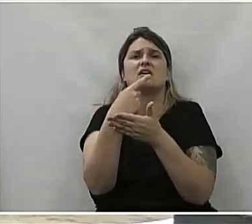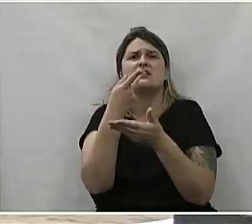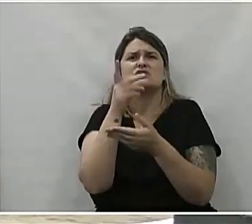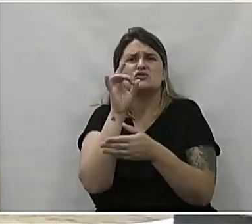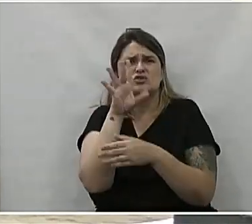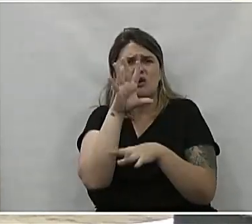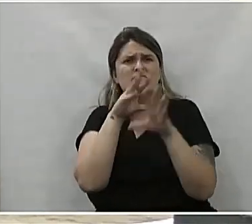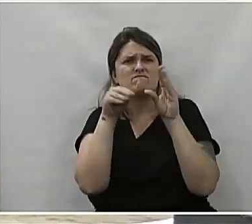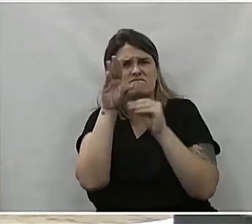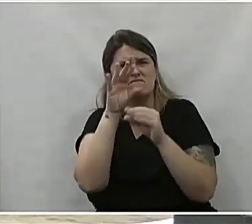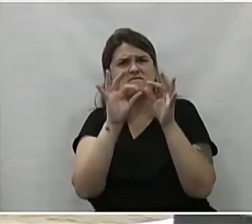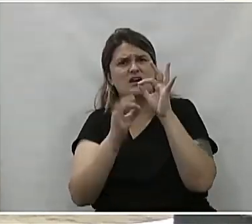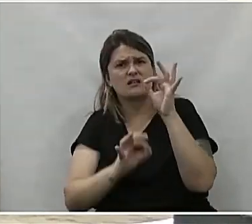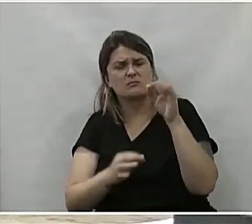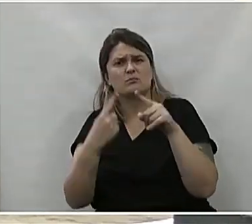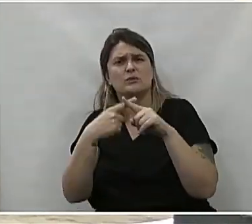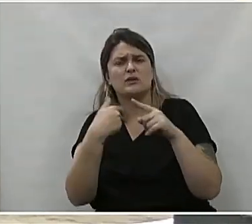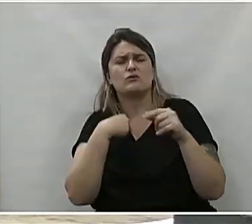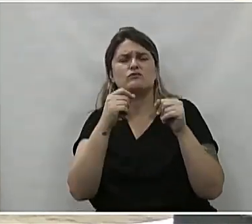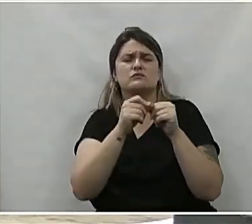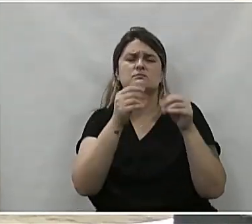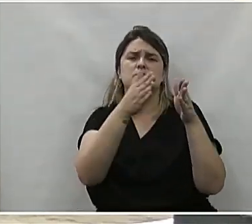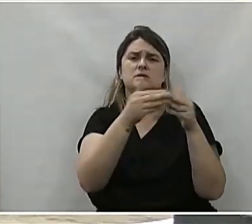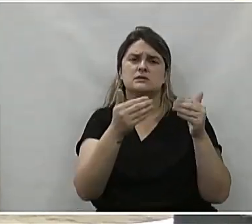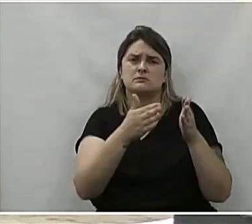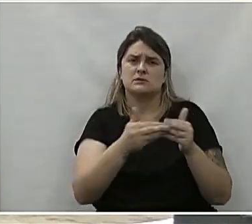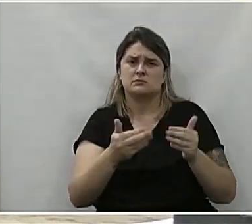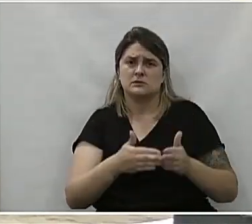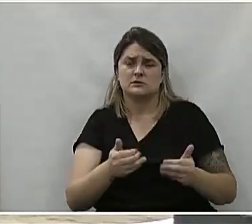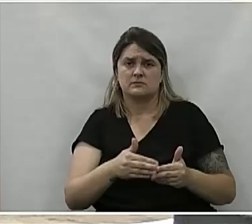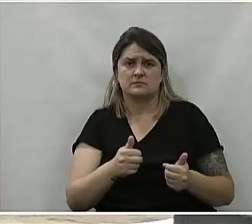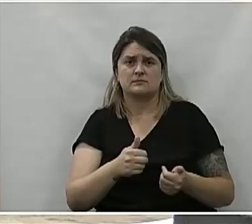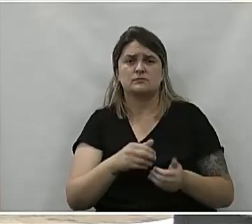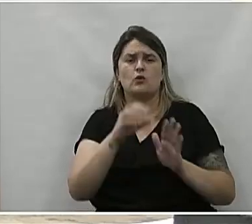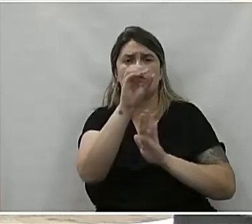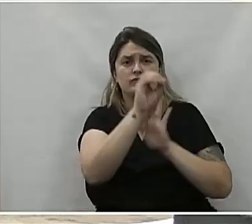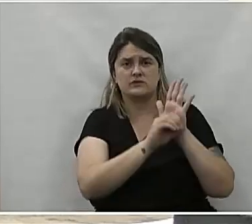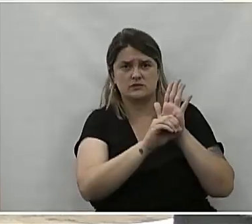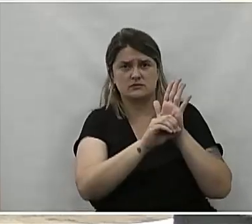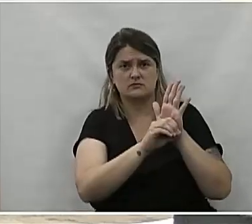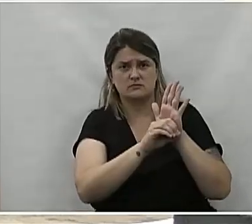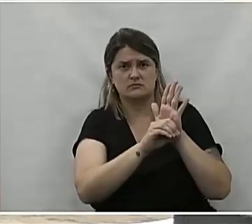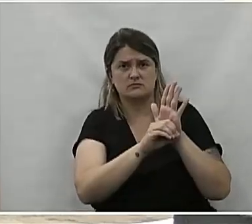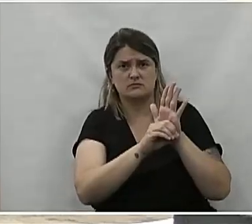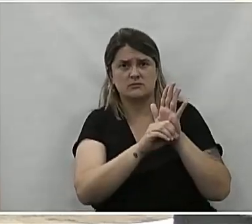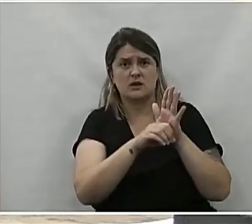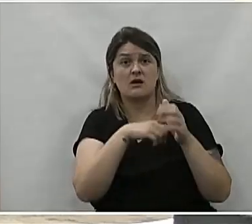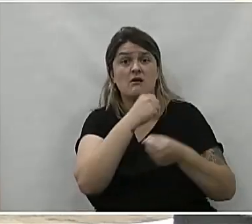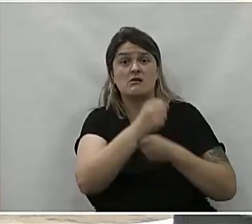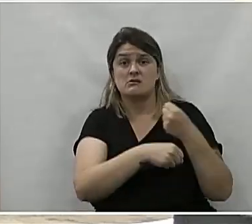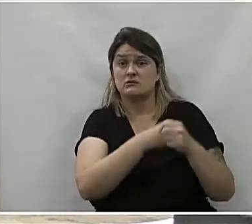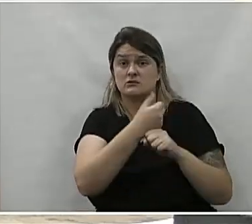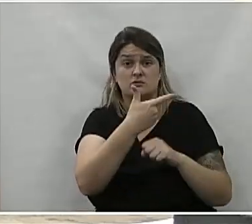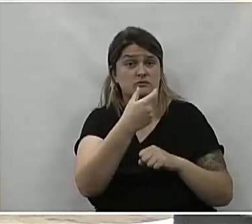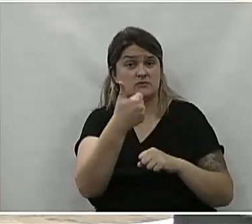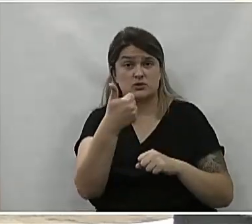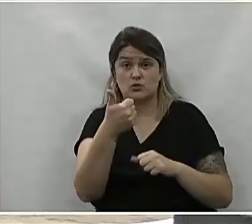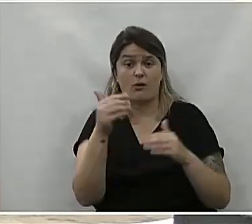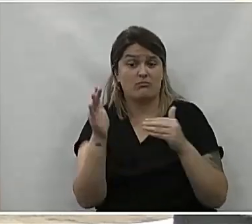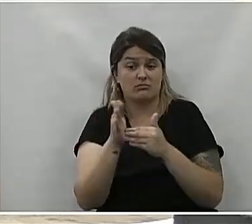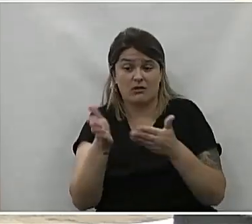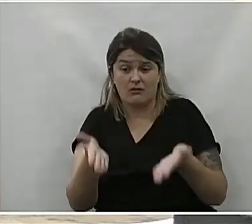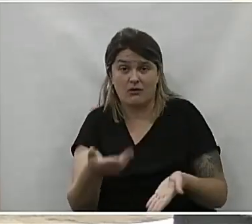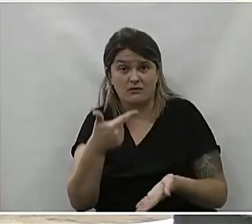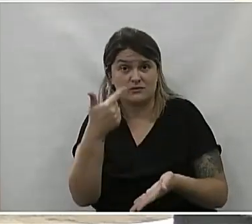ficar falando Quanto tempo Porque os requerimentos Que eu fiz hoje Pessoal Os ofícios São 2021 E nós